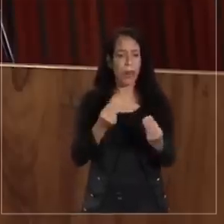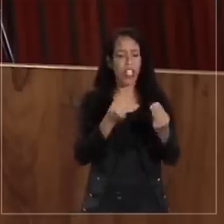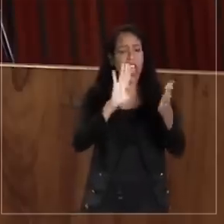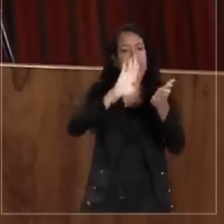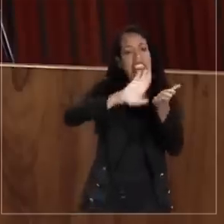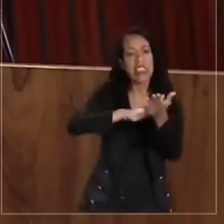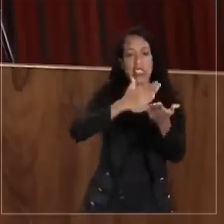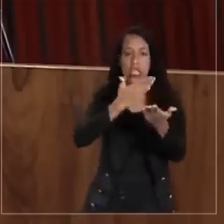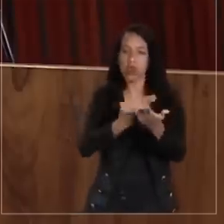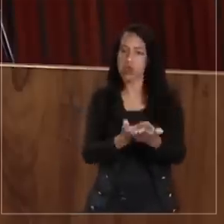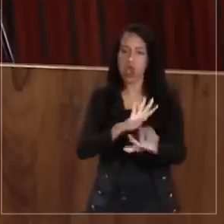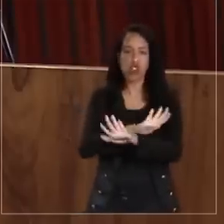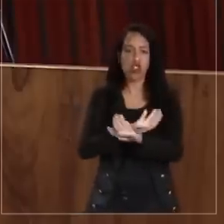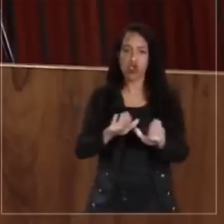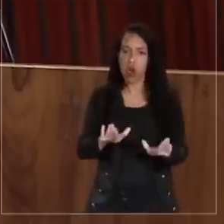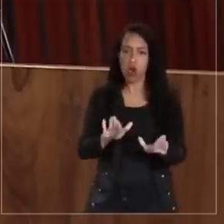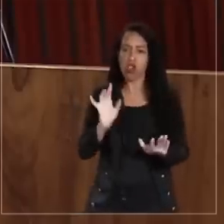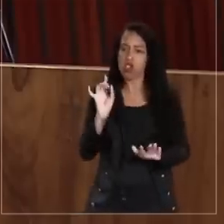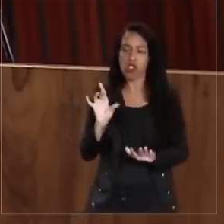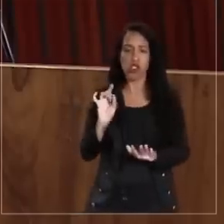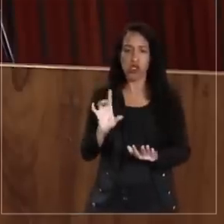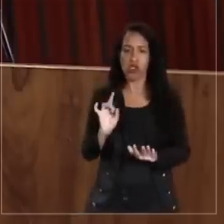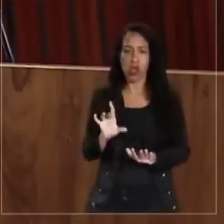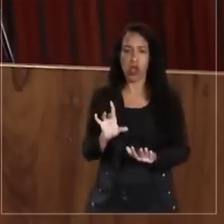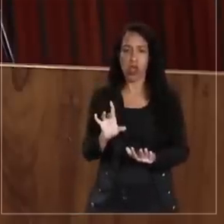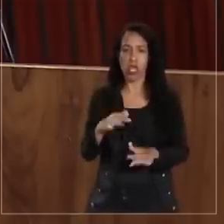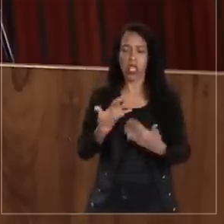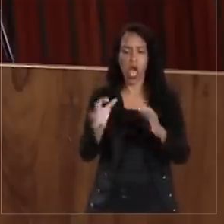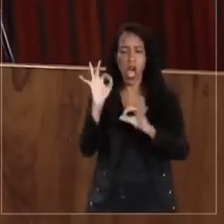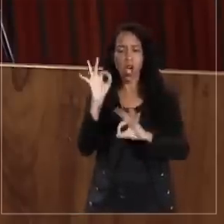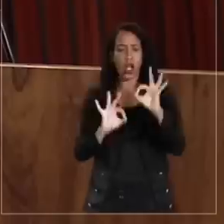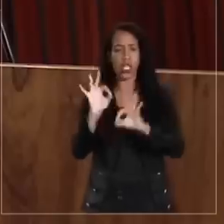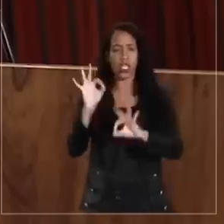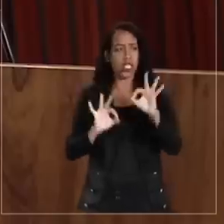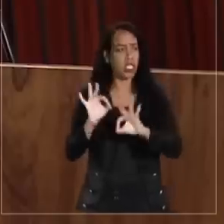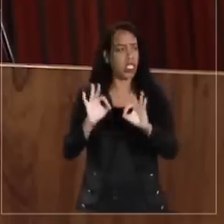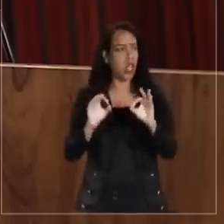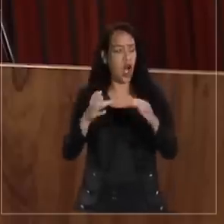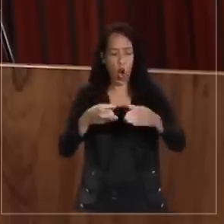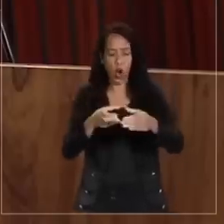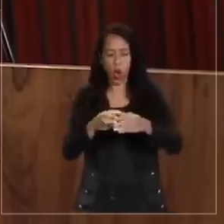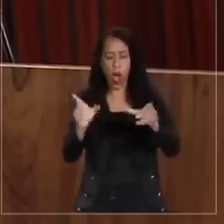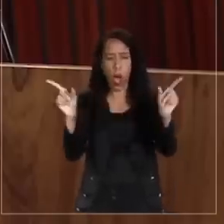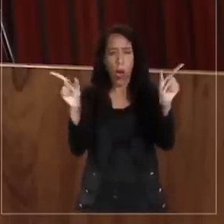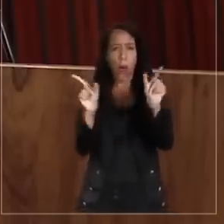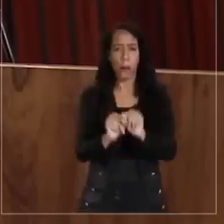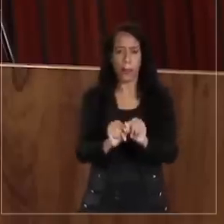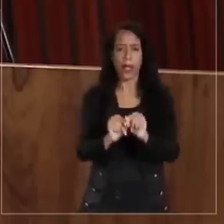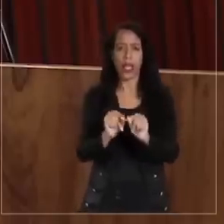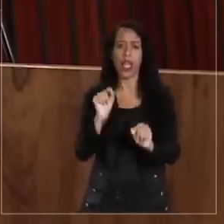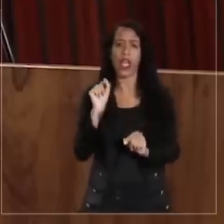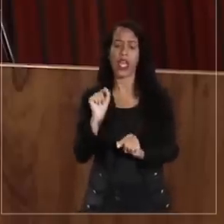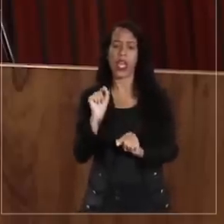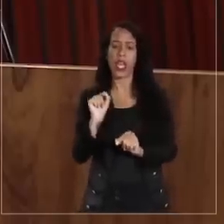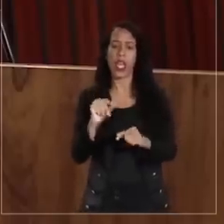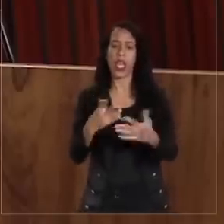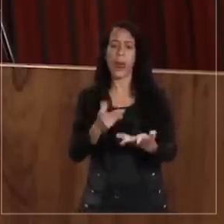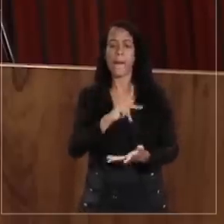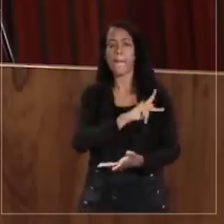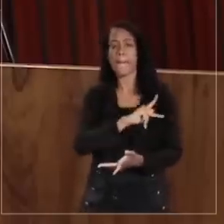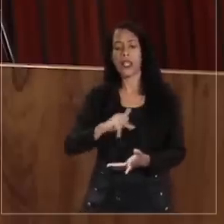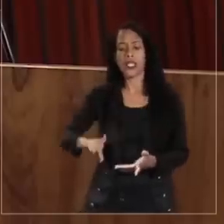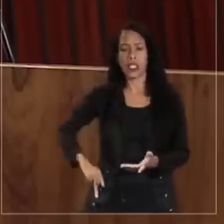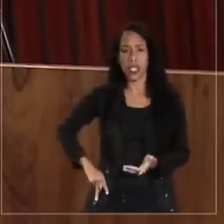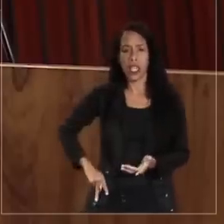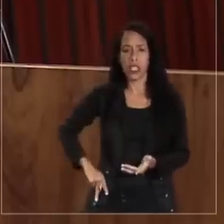tradução. Enfim, esta organização se deu por um grupo que seria um grupo pequeno, ligado ao então presidente